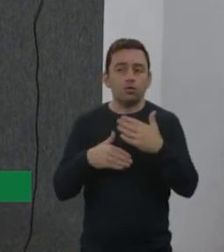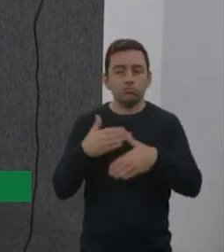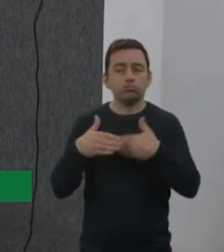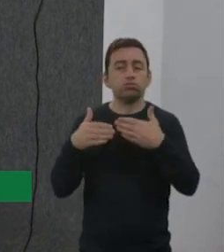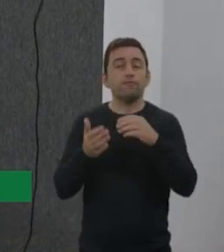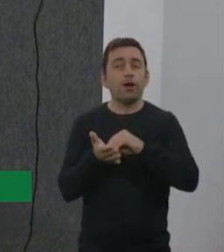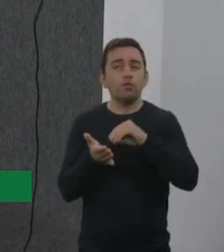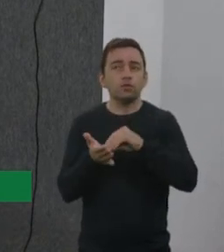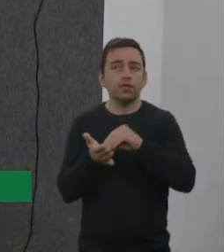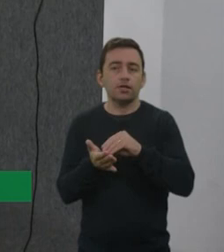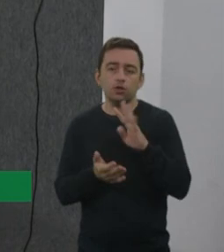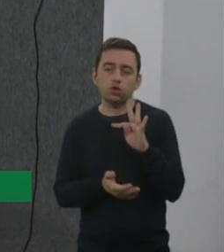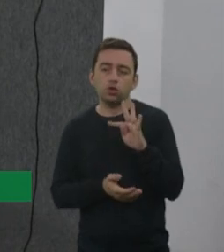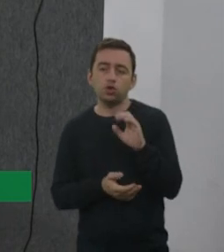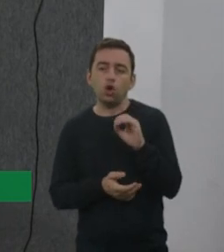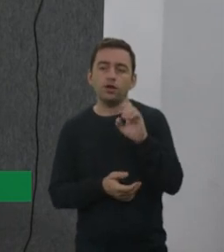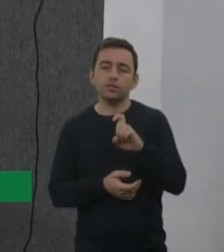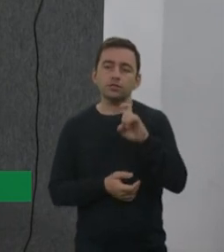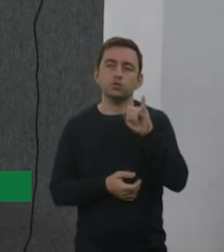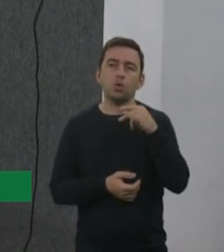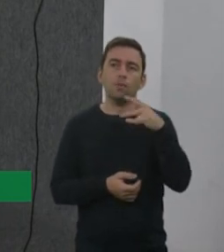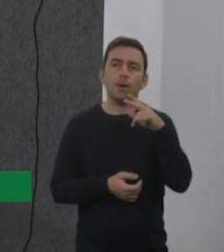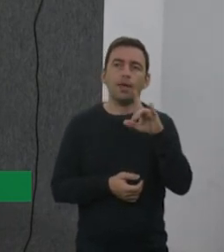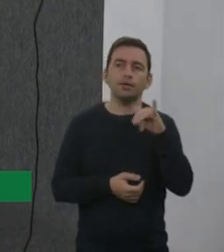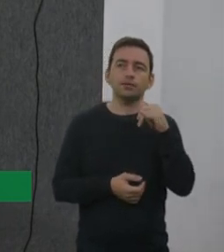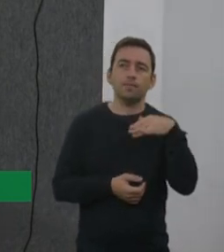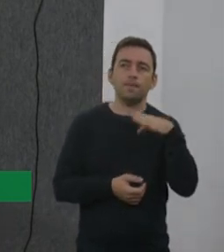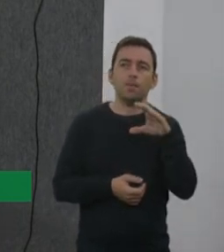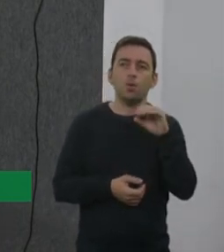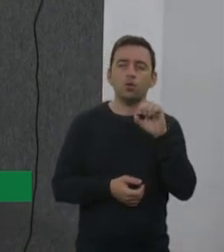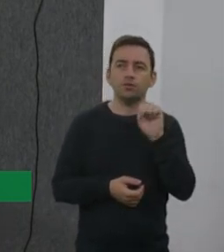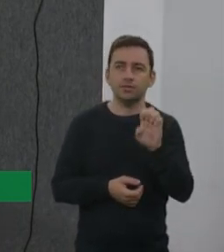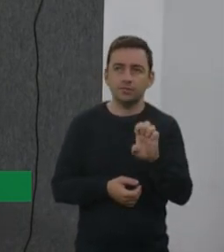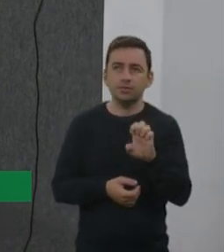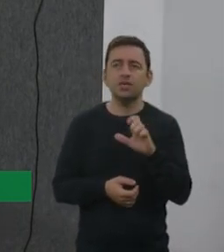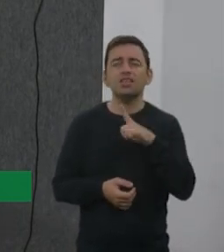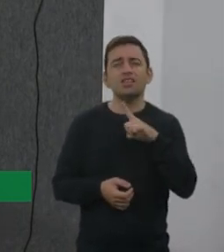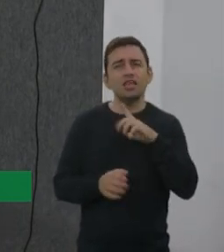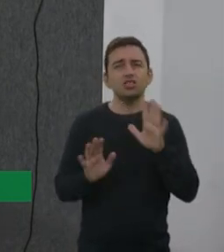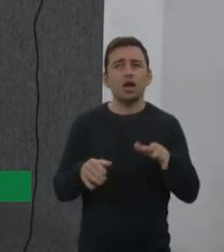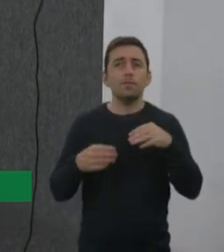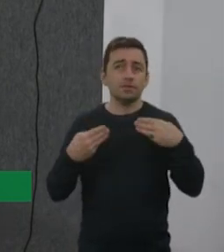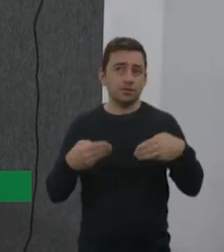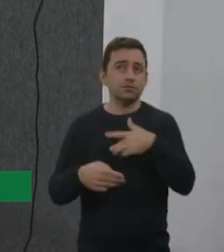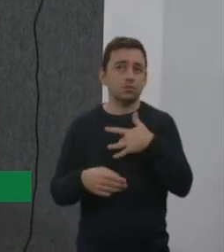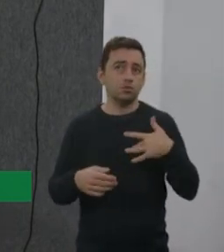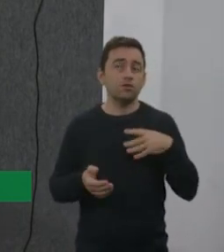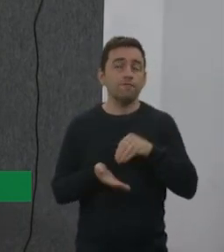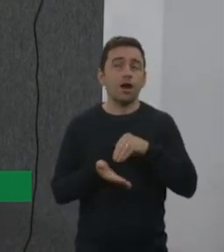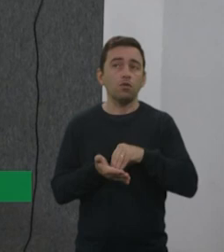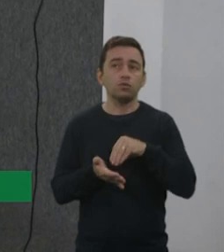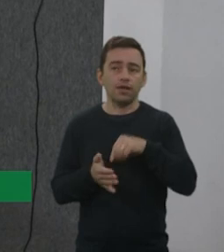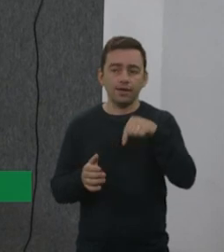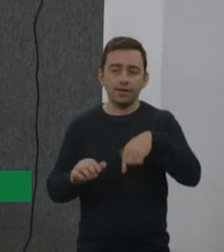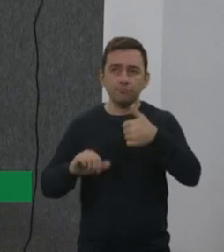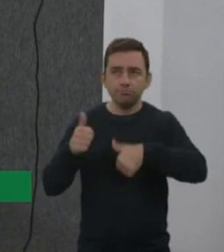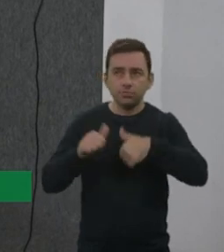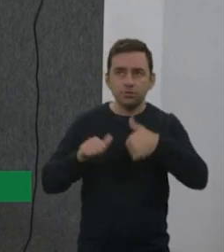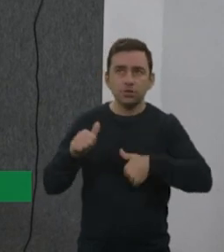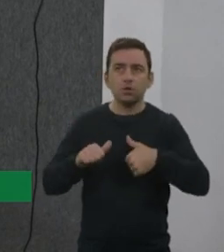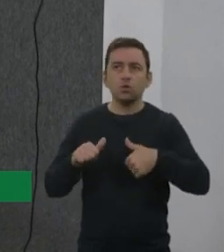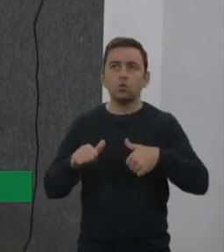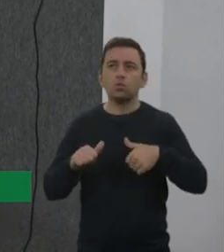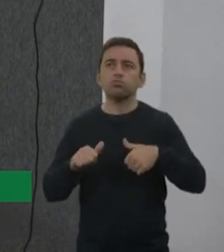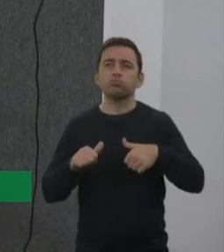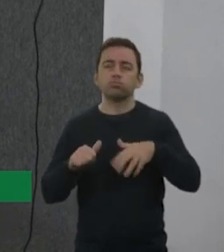toxoplasmose. Então, já tem o PCDT, já tem o fluxograma pelo Ministério da Saúde, a gente precisa de validar os equipamentos do nosso laboratório para